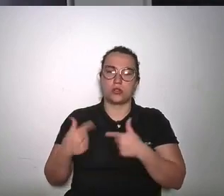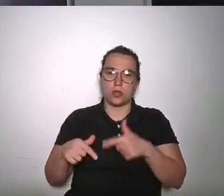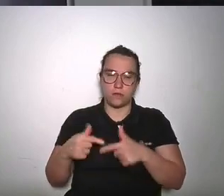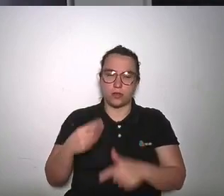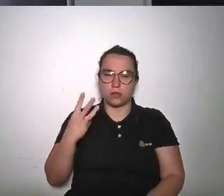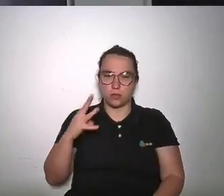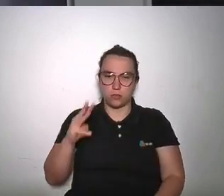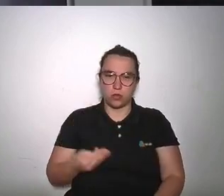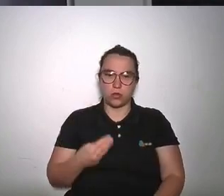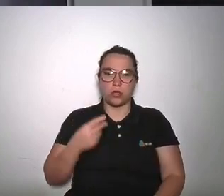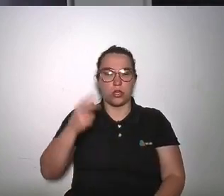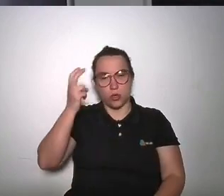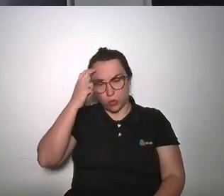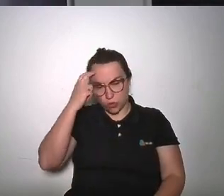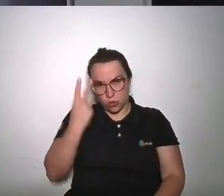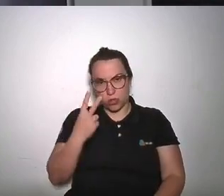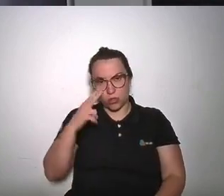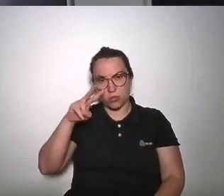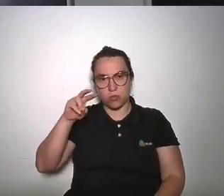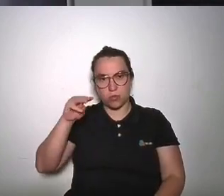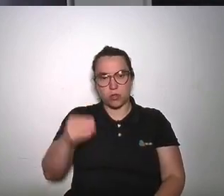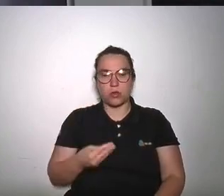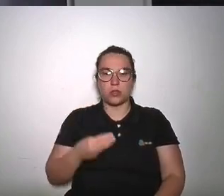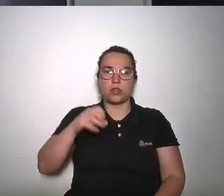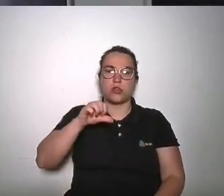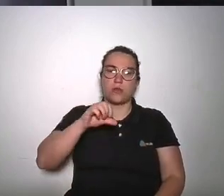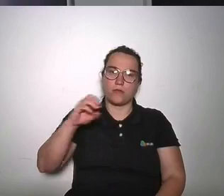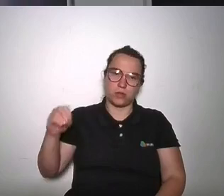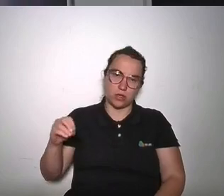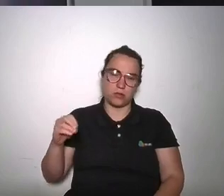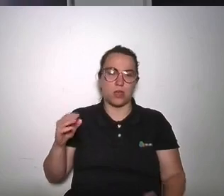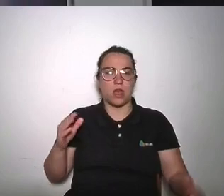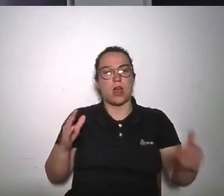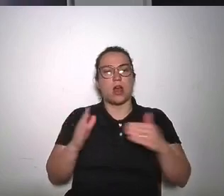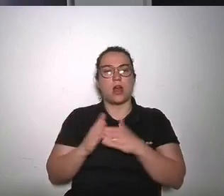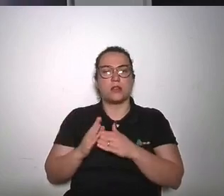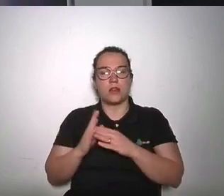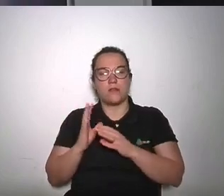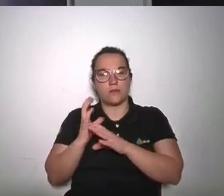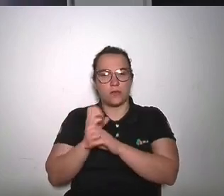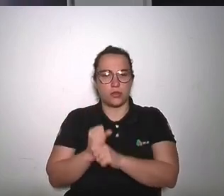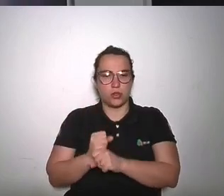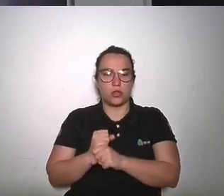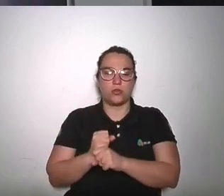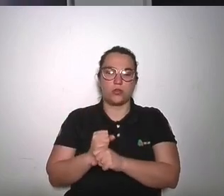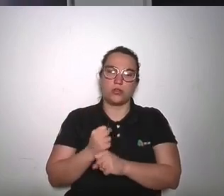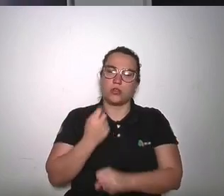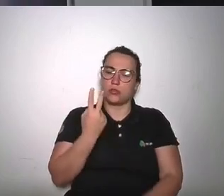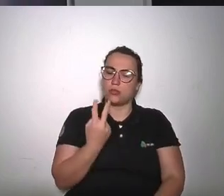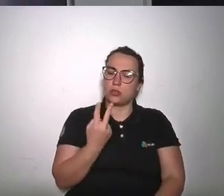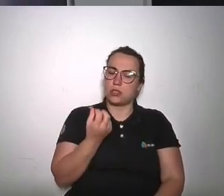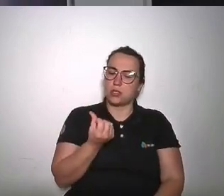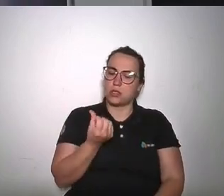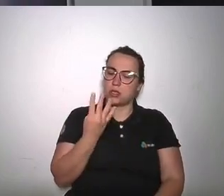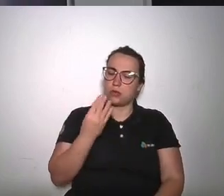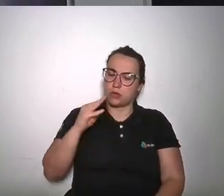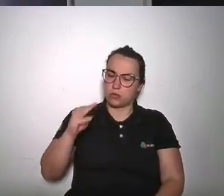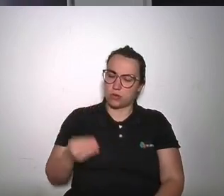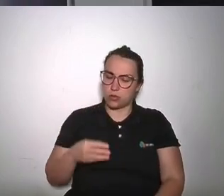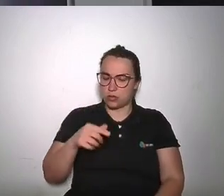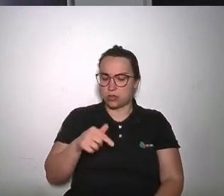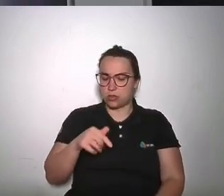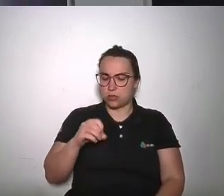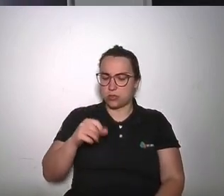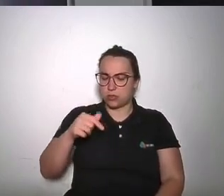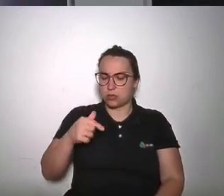cultura, 2 milhões e 900, e assim por diante, fechando o orçamento em 264 milhões, 707,